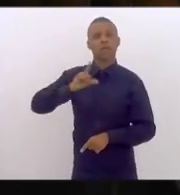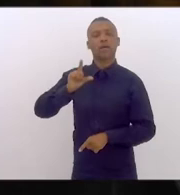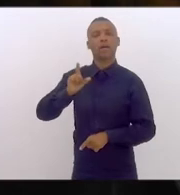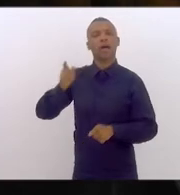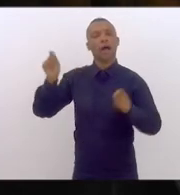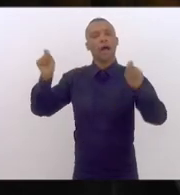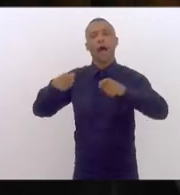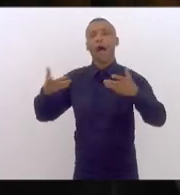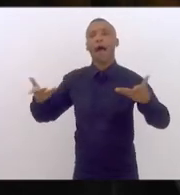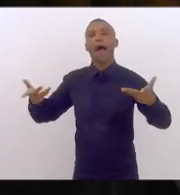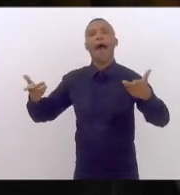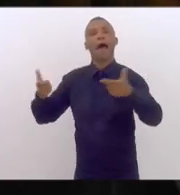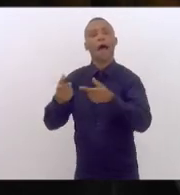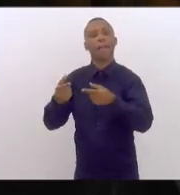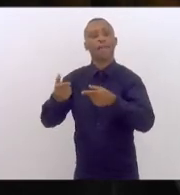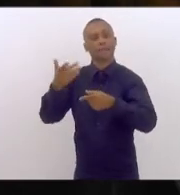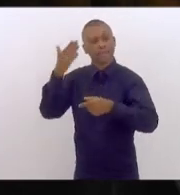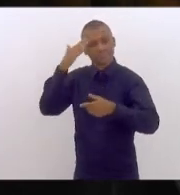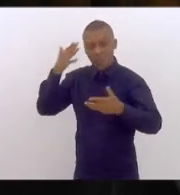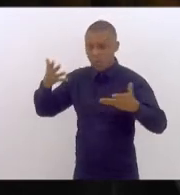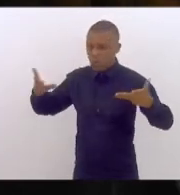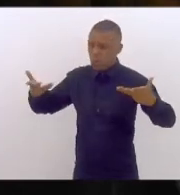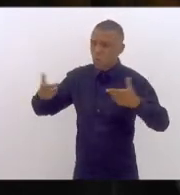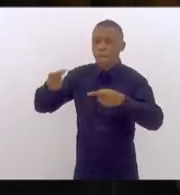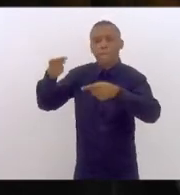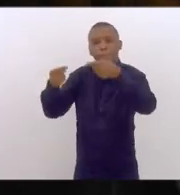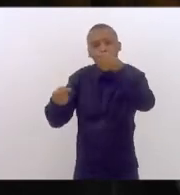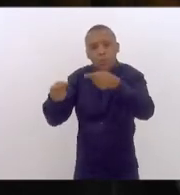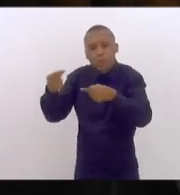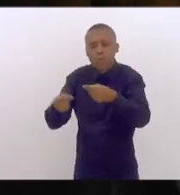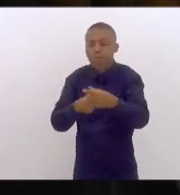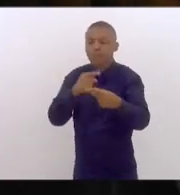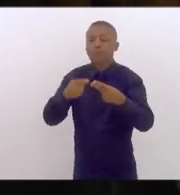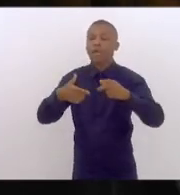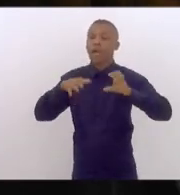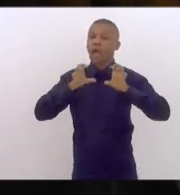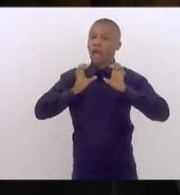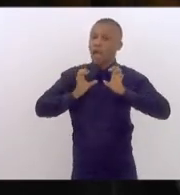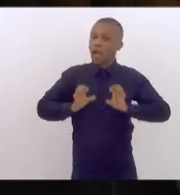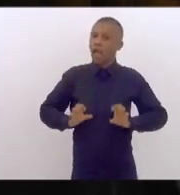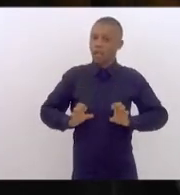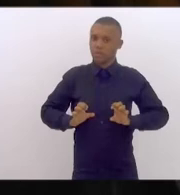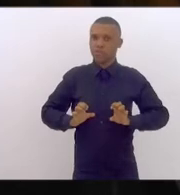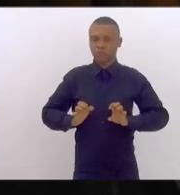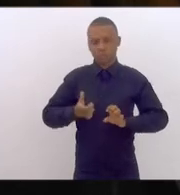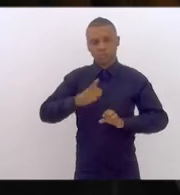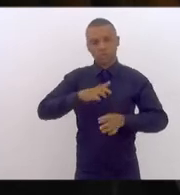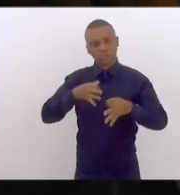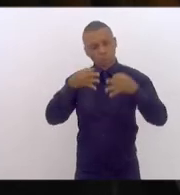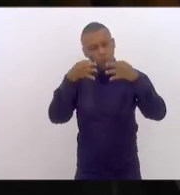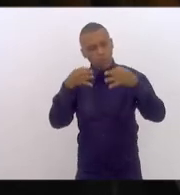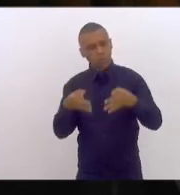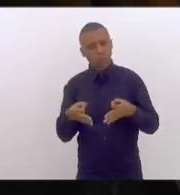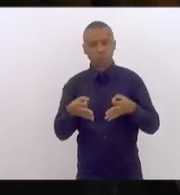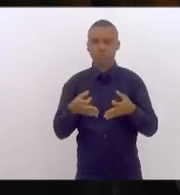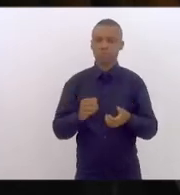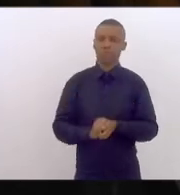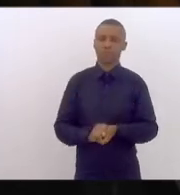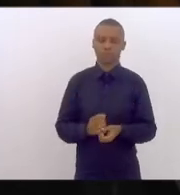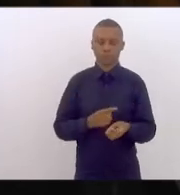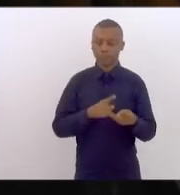Habeas politicamente éticos nos seus comportamentos e